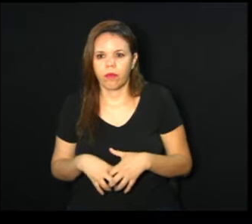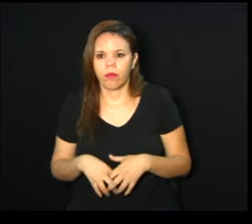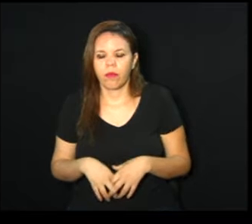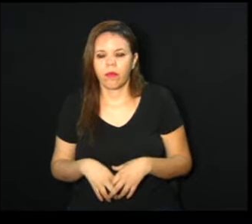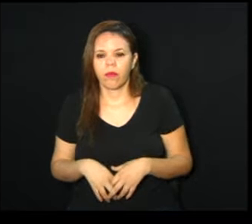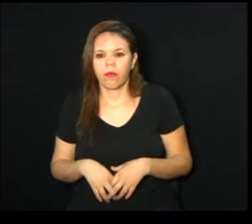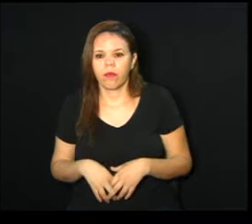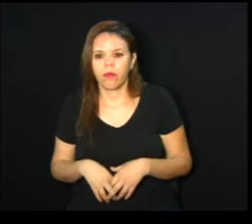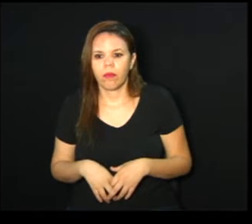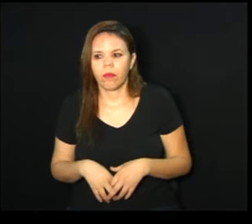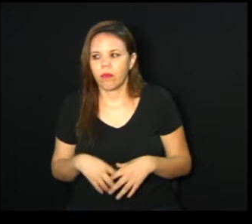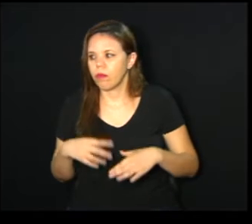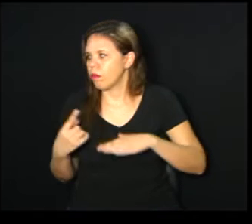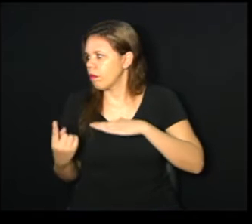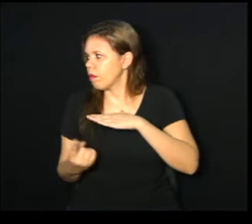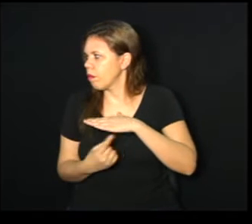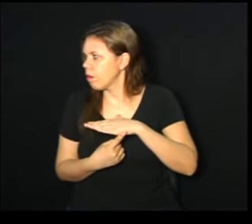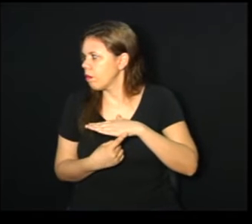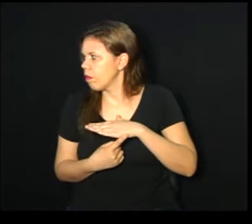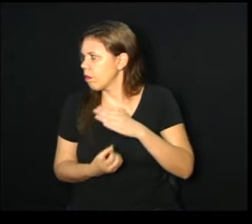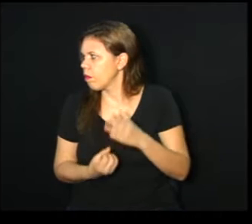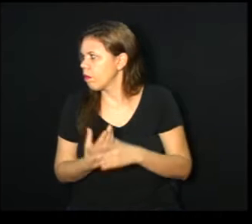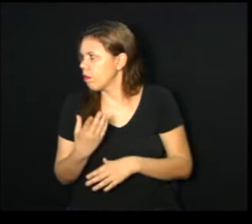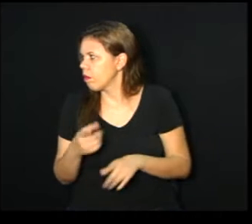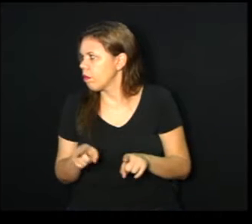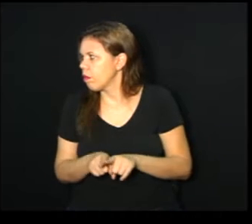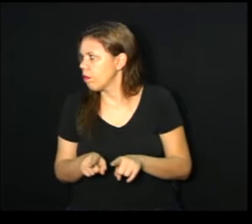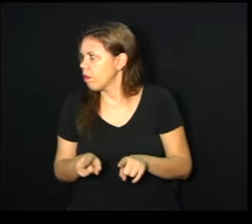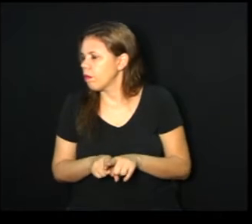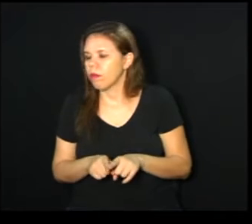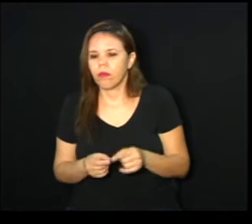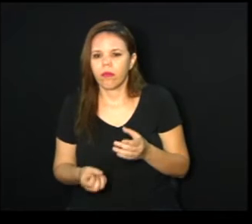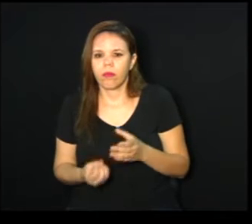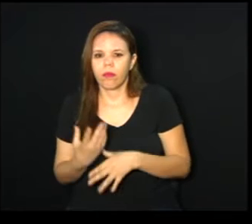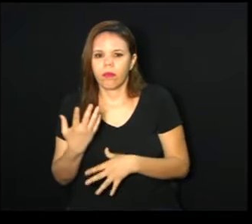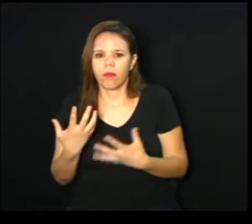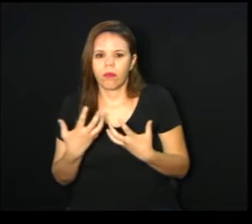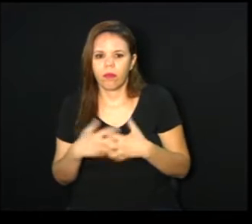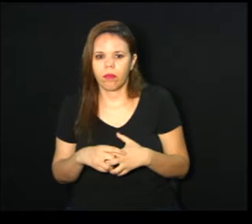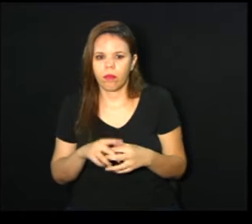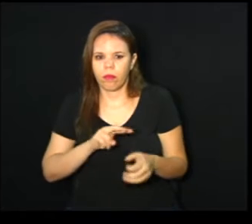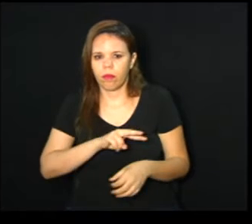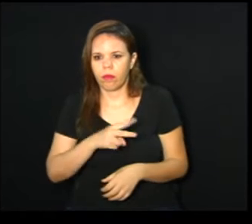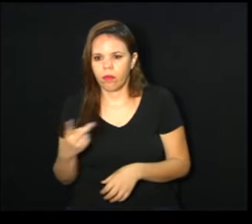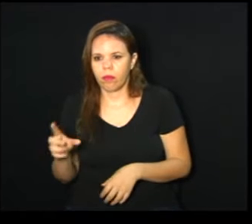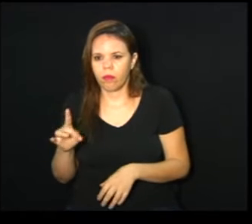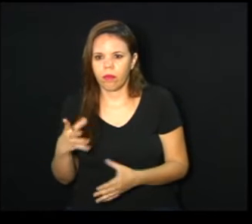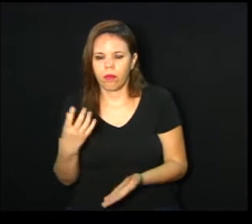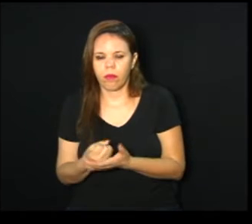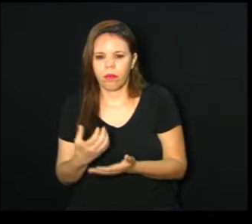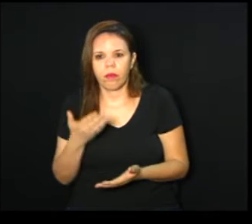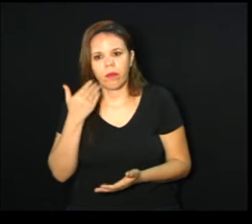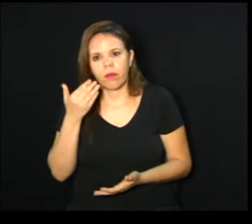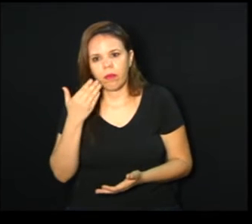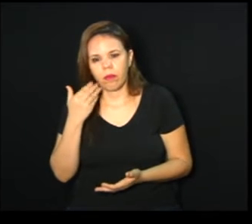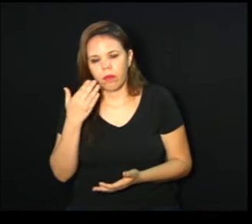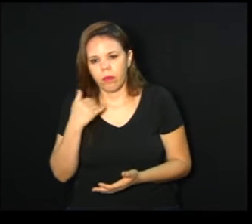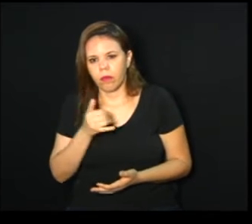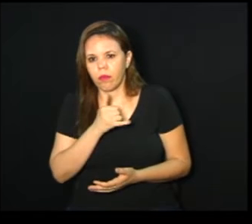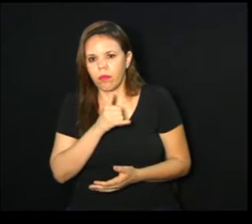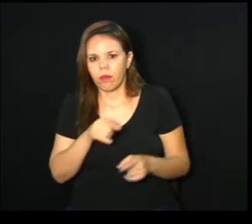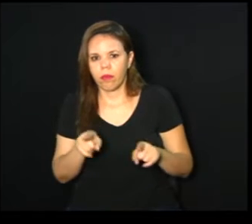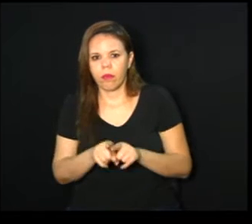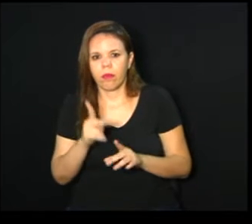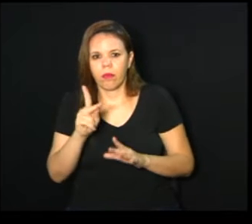com o consumidor gerando energia e injetando na rede, e não o fluxo inverso, só consumindo energia? A partir disso, nós